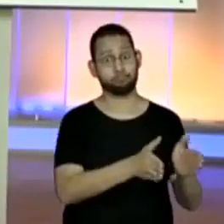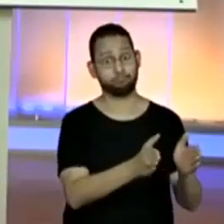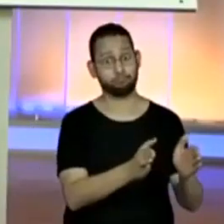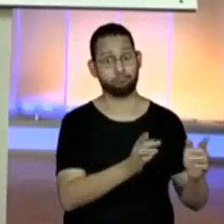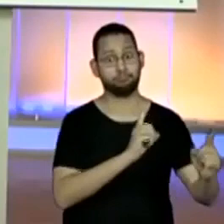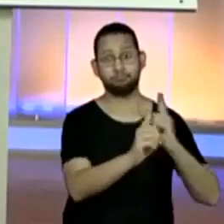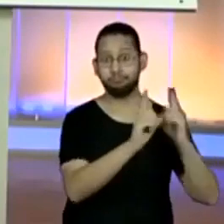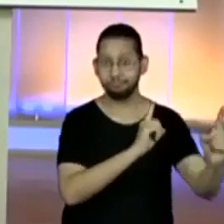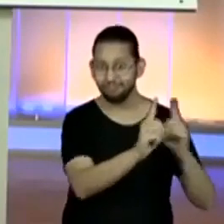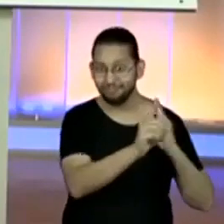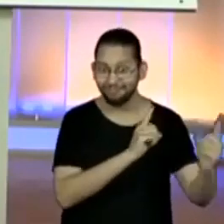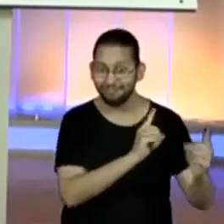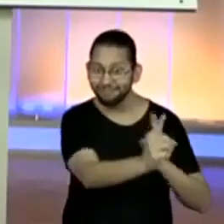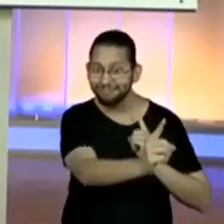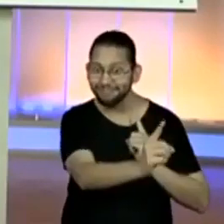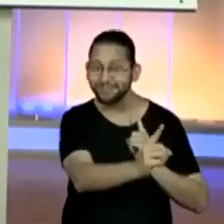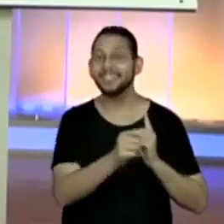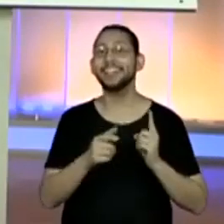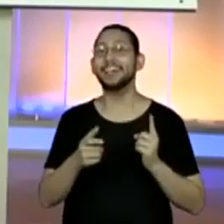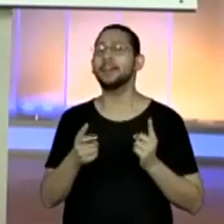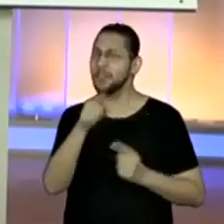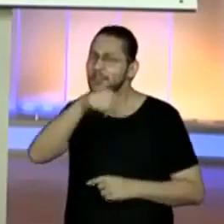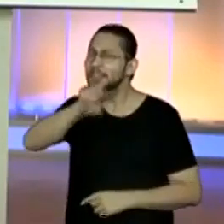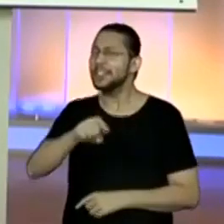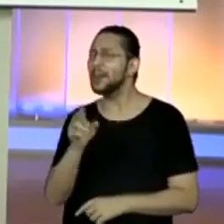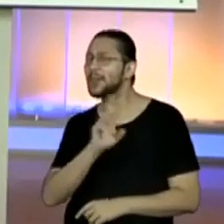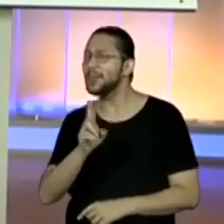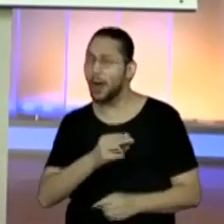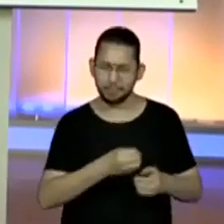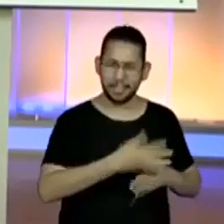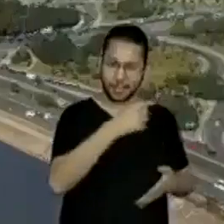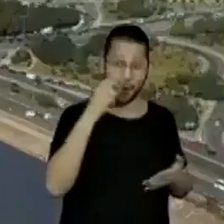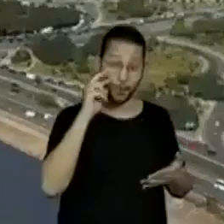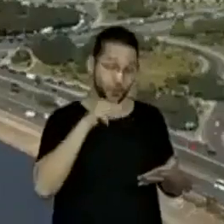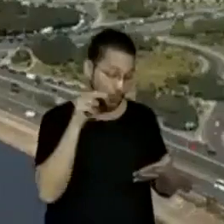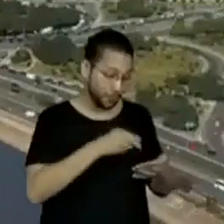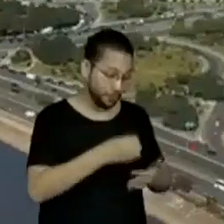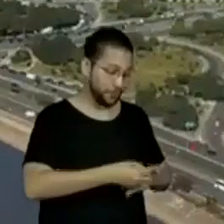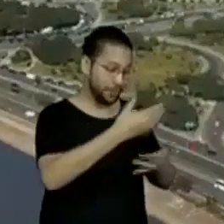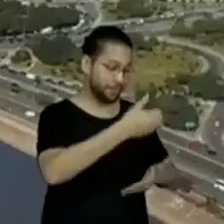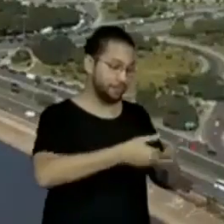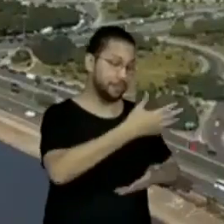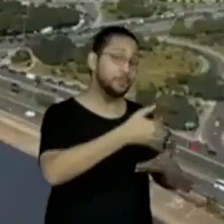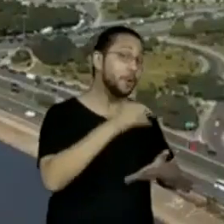quarto ano já está muito avançado. Olha só que interessante, vamos lá.